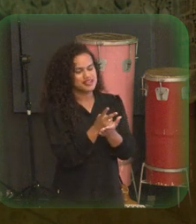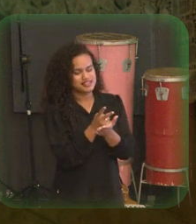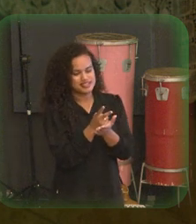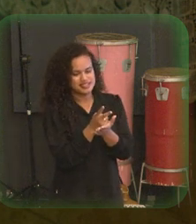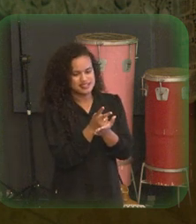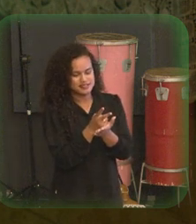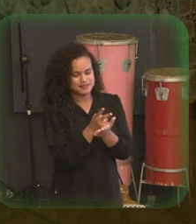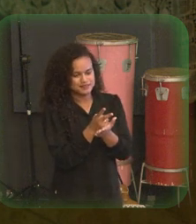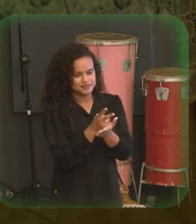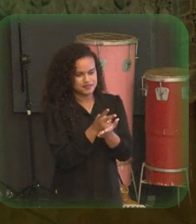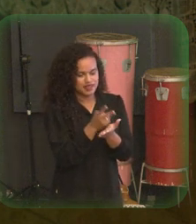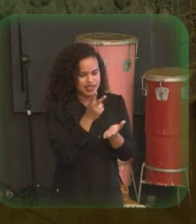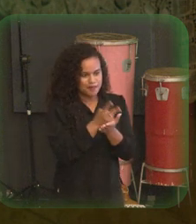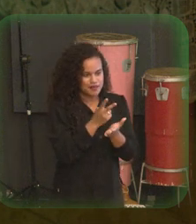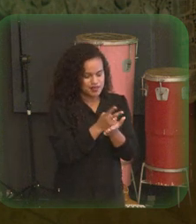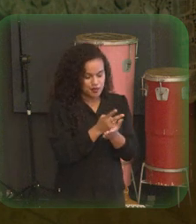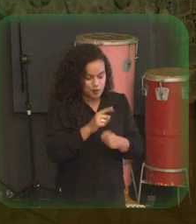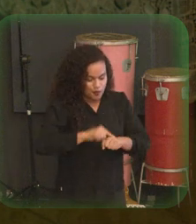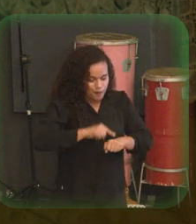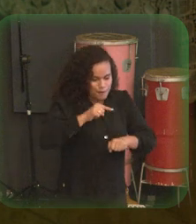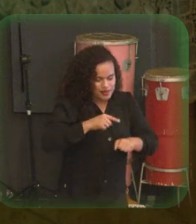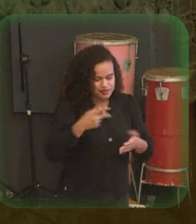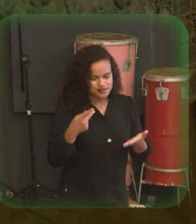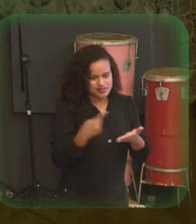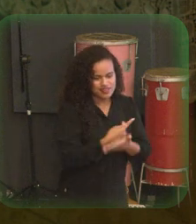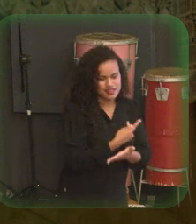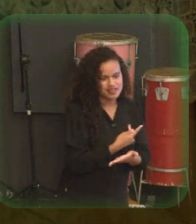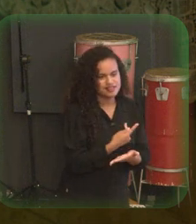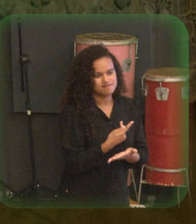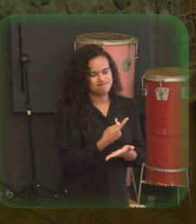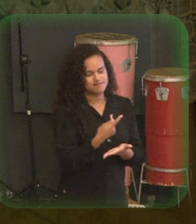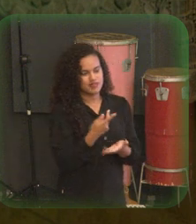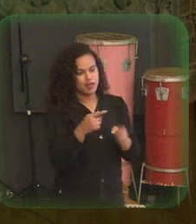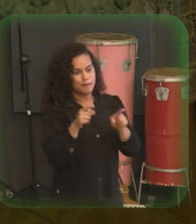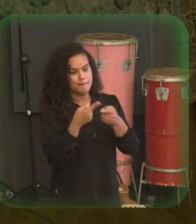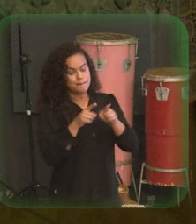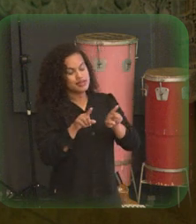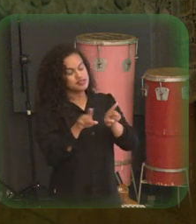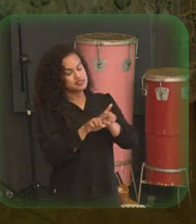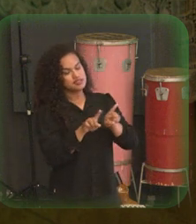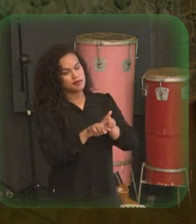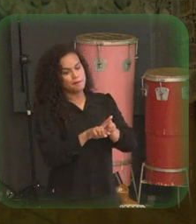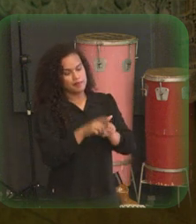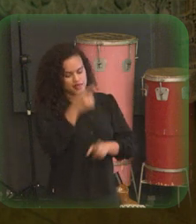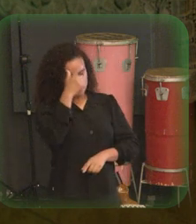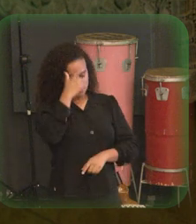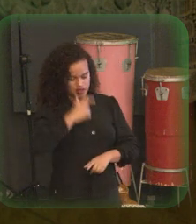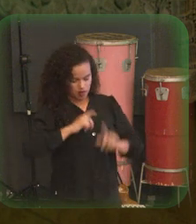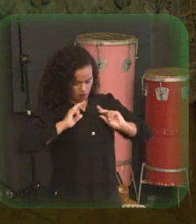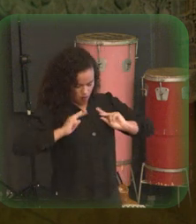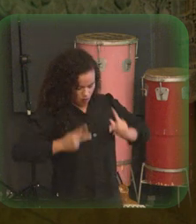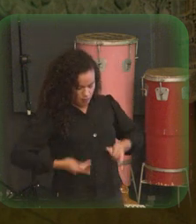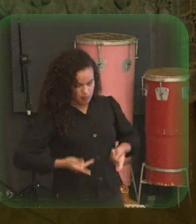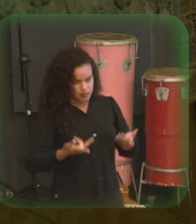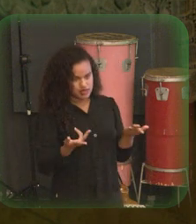beira de cometer o equívoco, de errar, mas também ser humano é você ter a possibilidade de acertar.